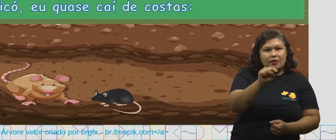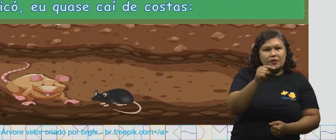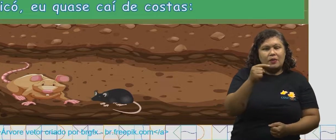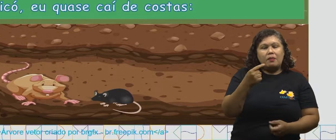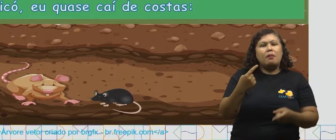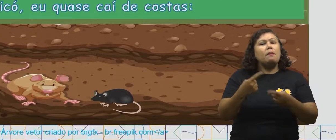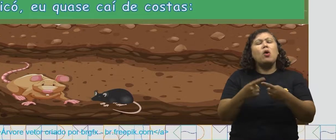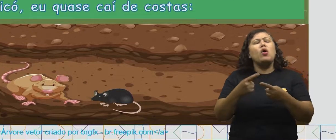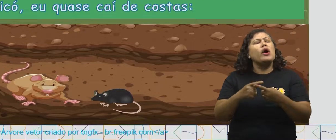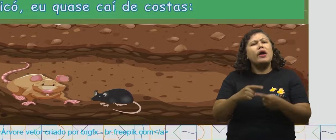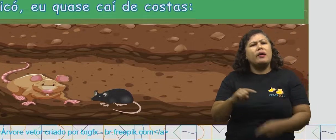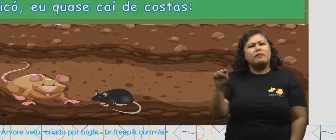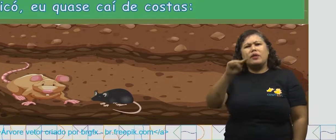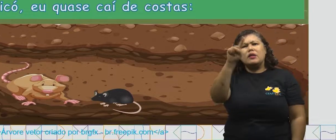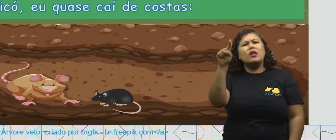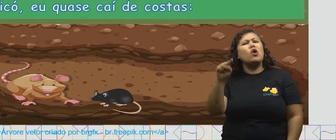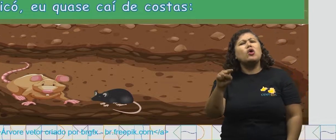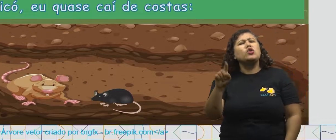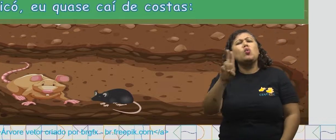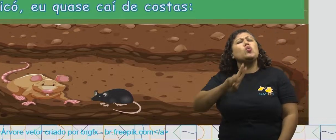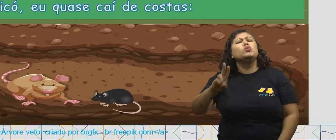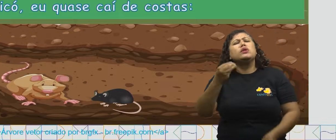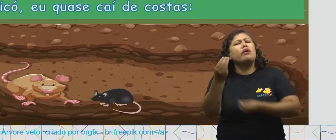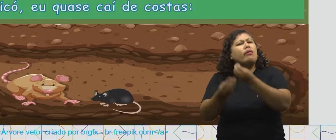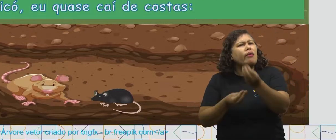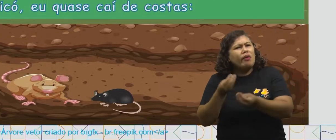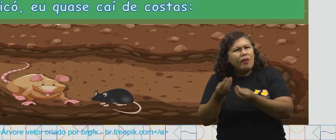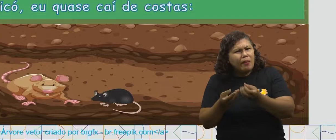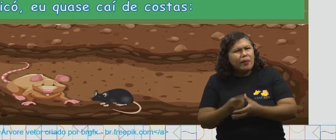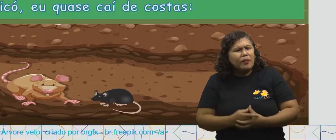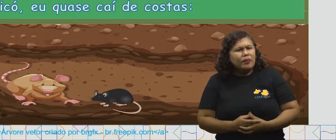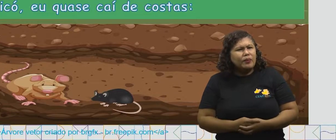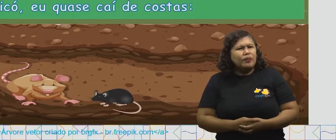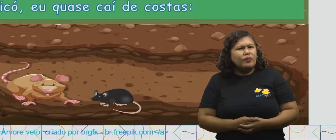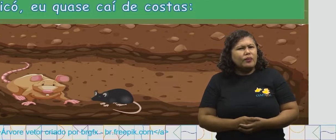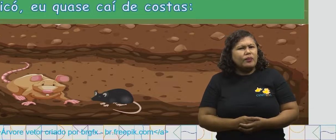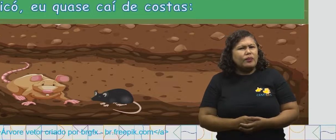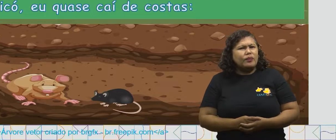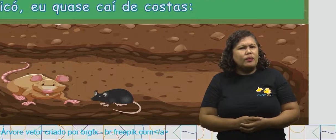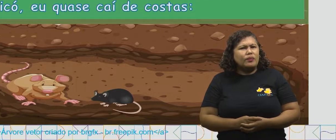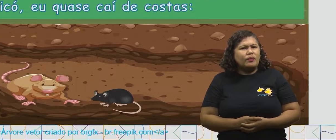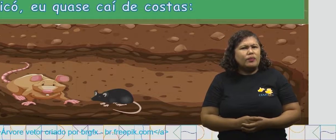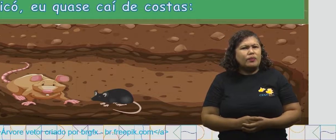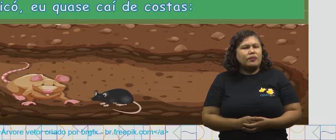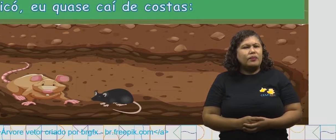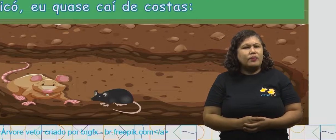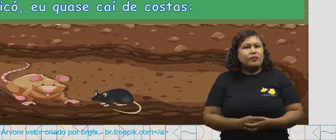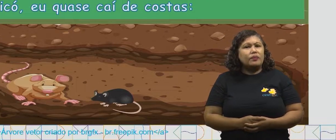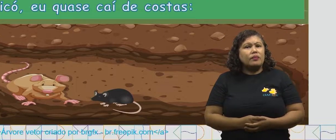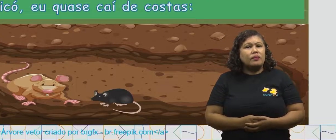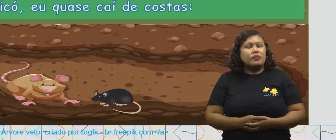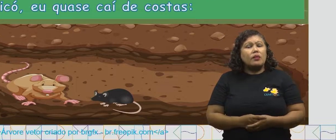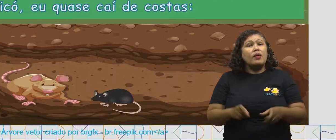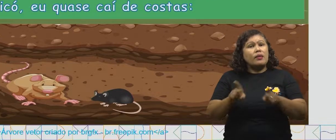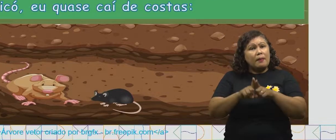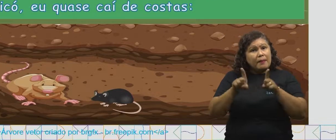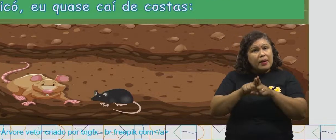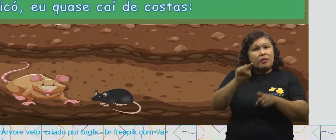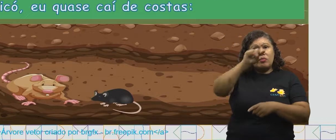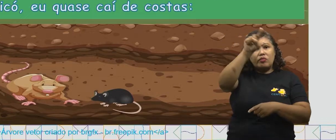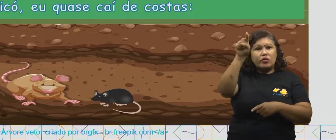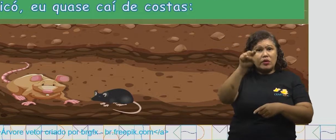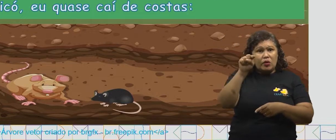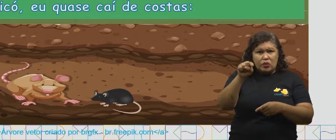Até porque o ponto de interrogação também está colocado de modo incorreto ali. Além do ponto de interrogação